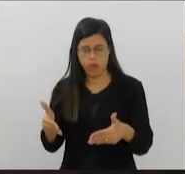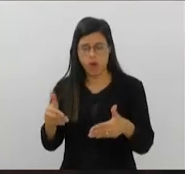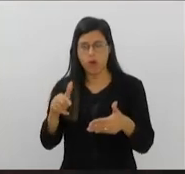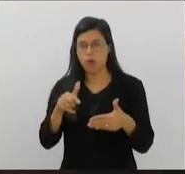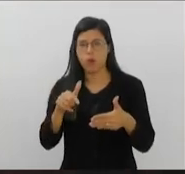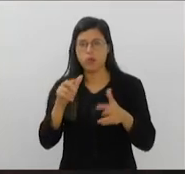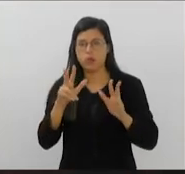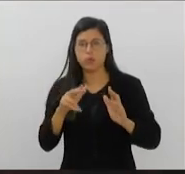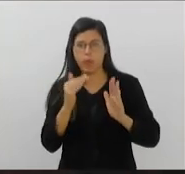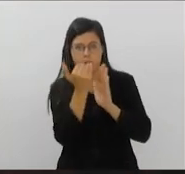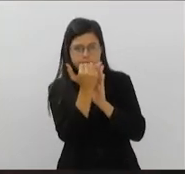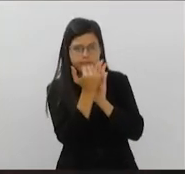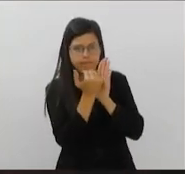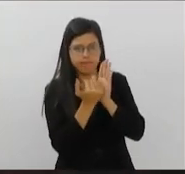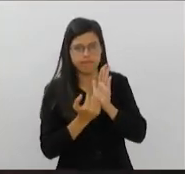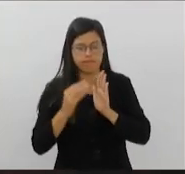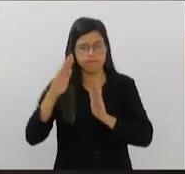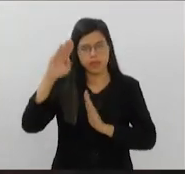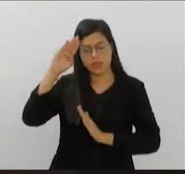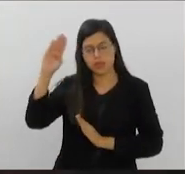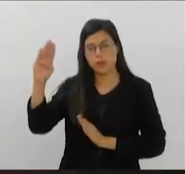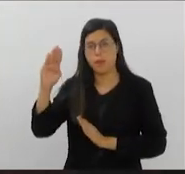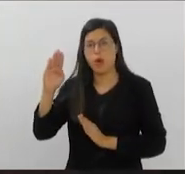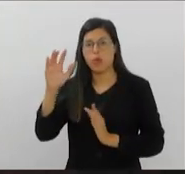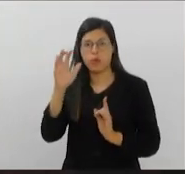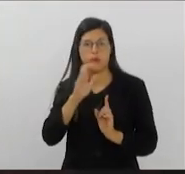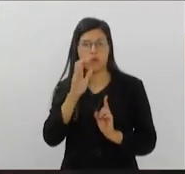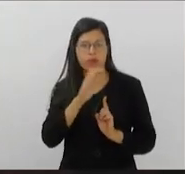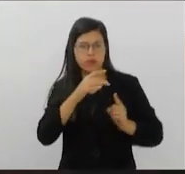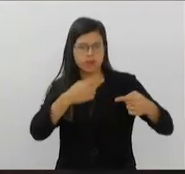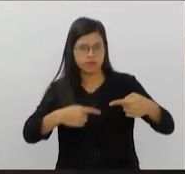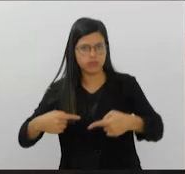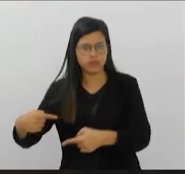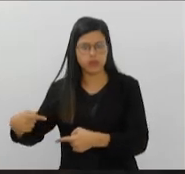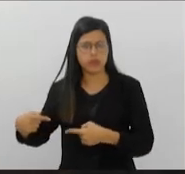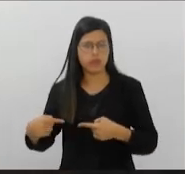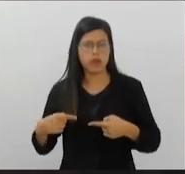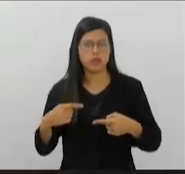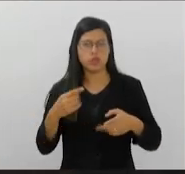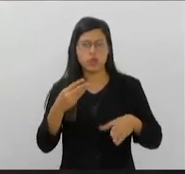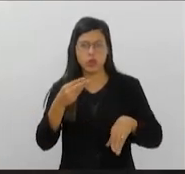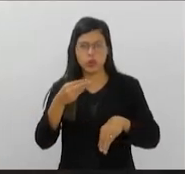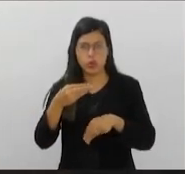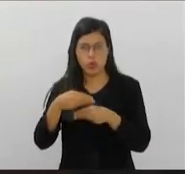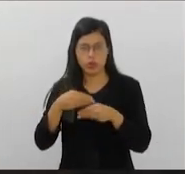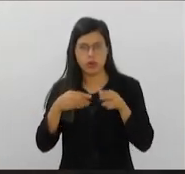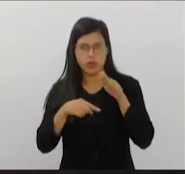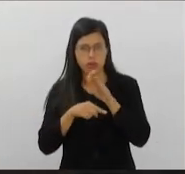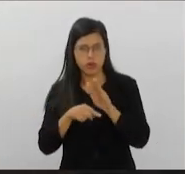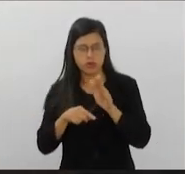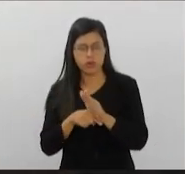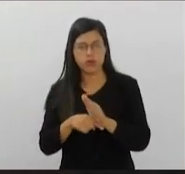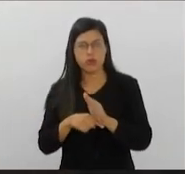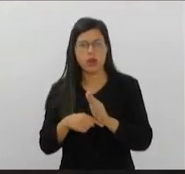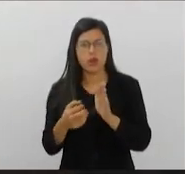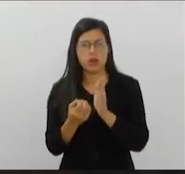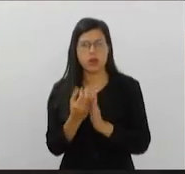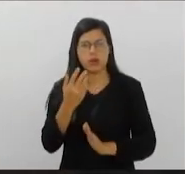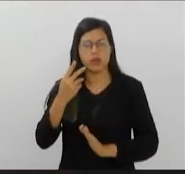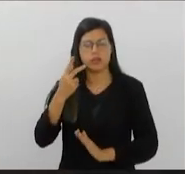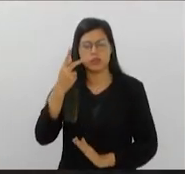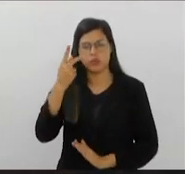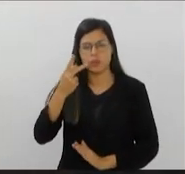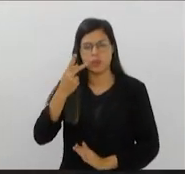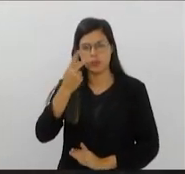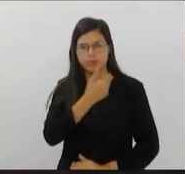pautas prioritárias, influenciar debates e contribuir para a formulação de políticas públicas.